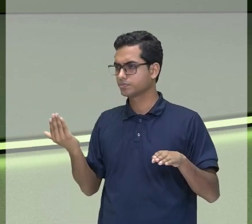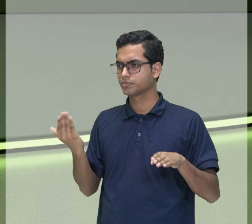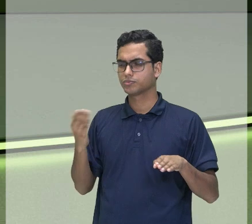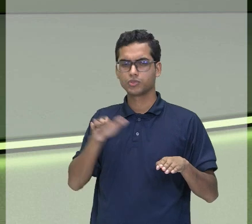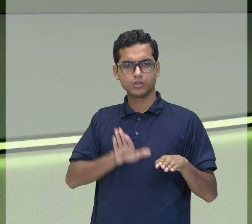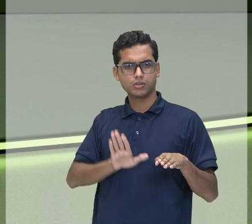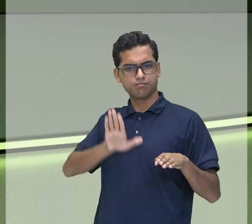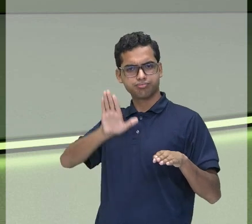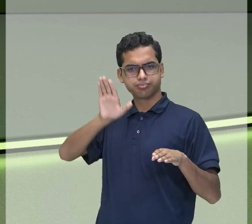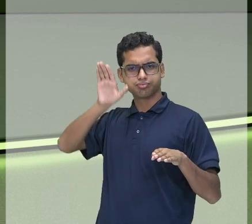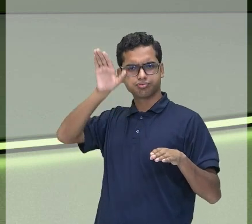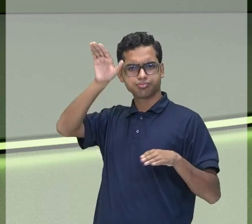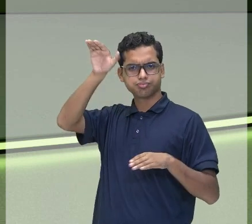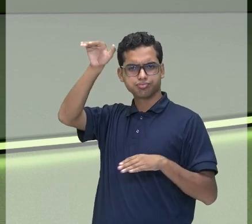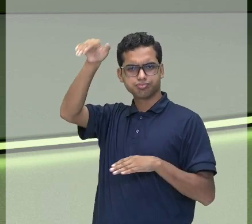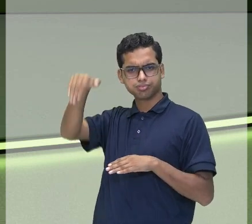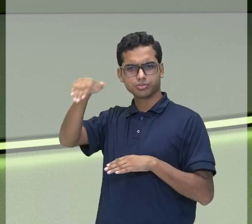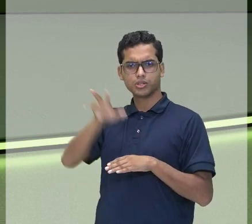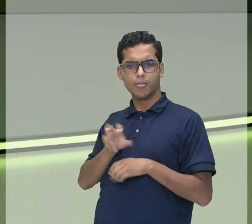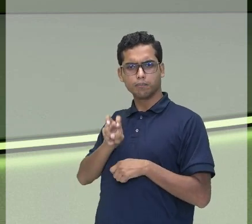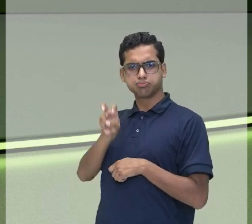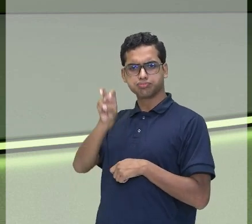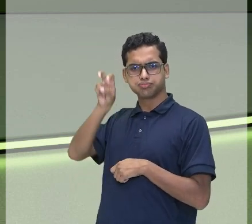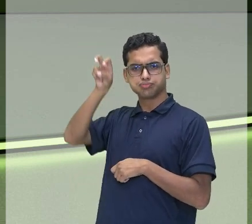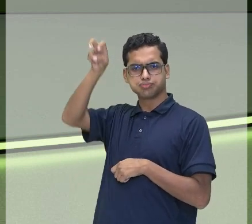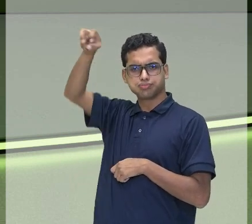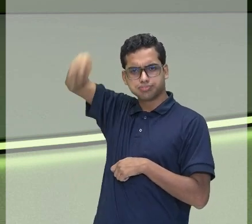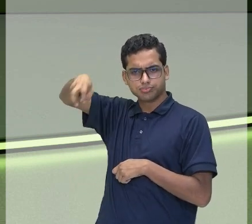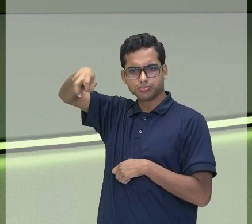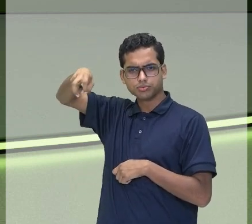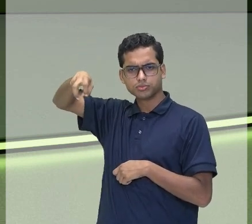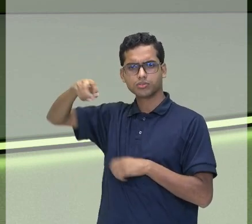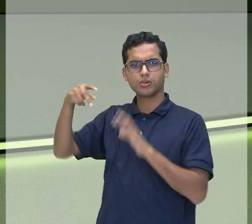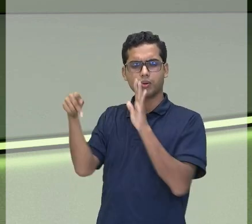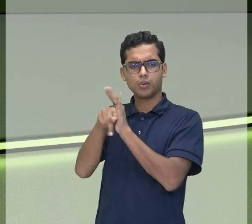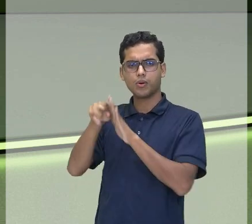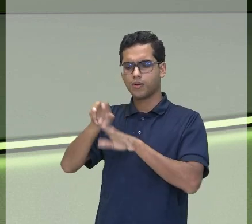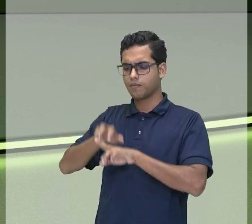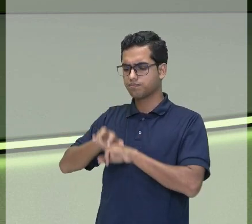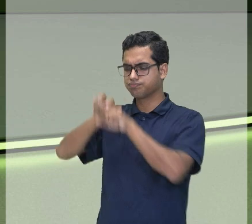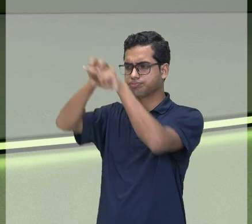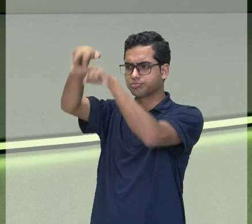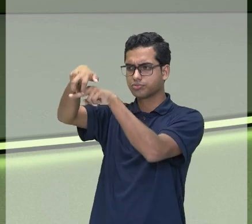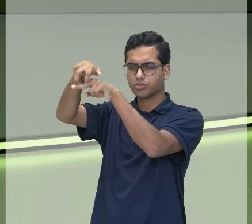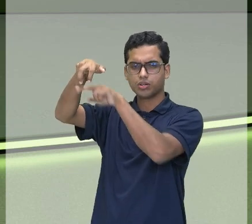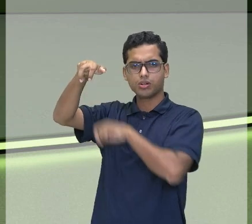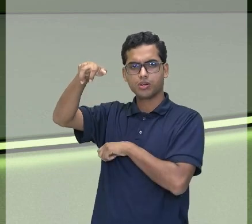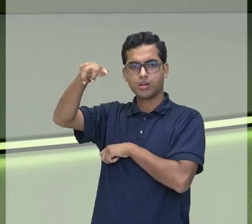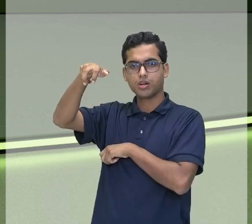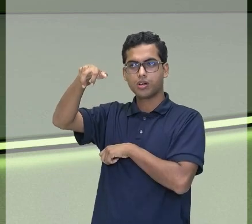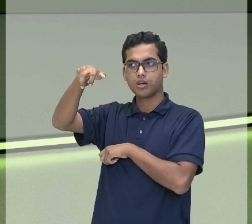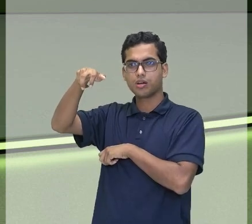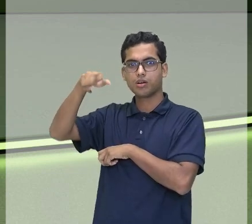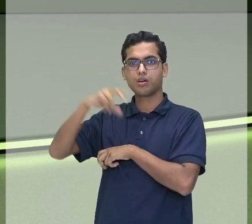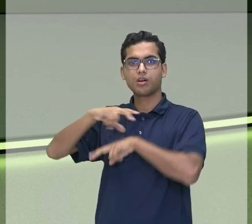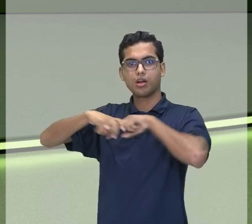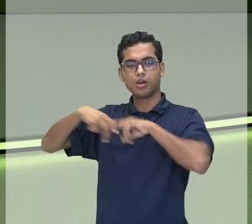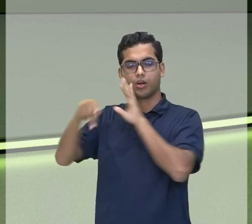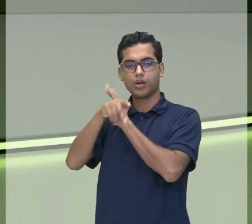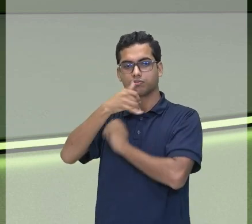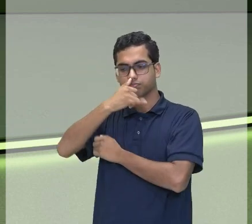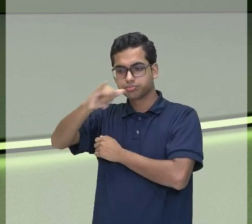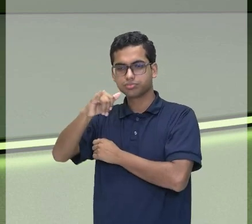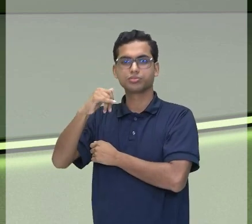a descer. Por quê? Porque ele está ali na sua energia potencial gravitacional, tá? Então, olha